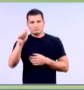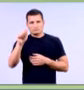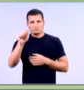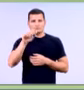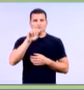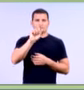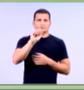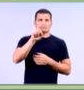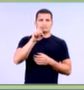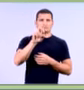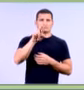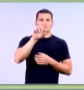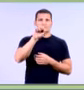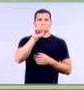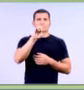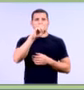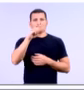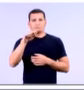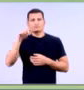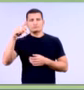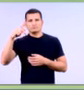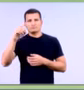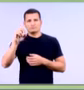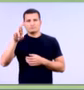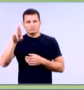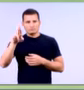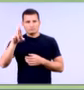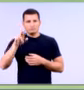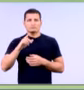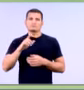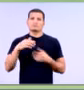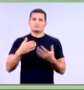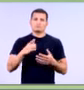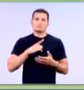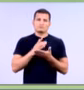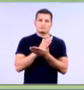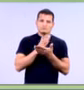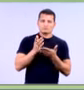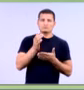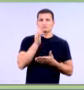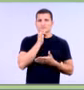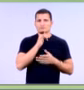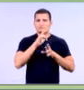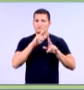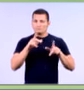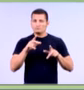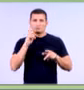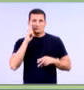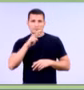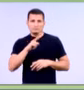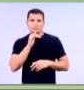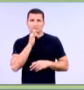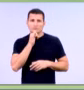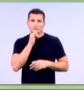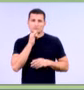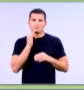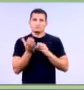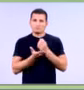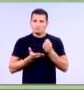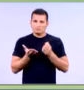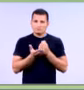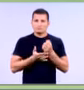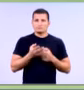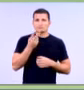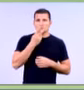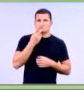Então, a gente tem algumas situações para que vocês possam acompanhar. Olha aqui um exemplo básico. O fumo é